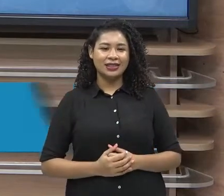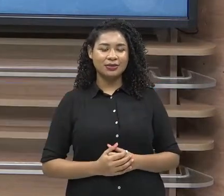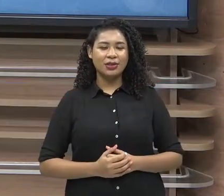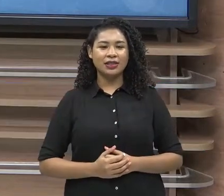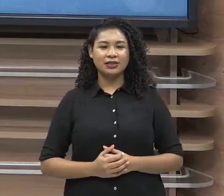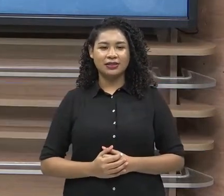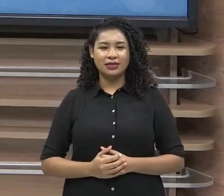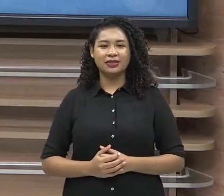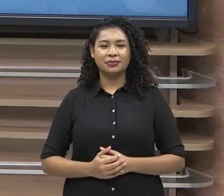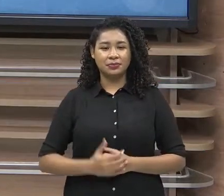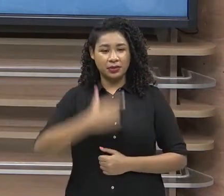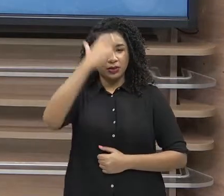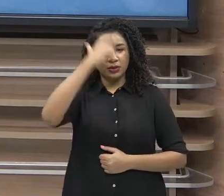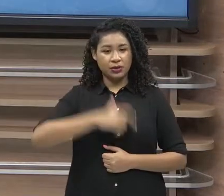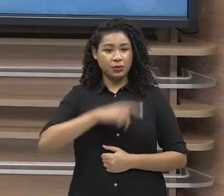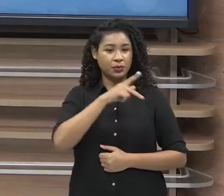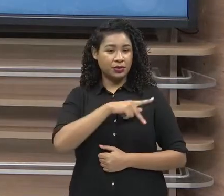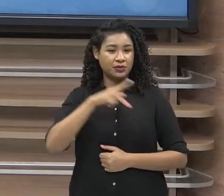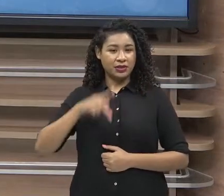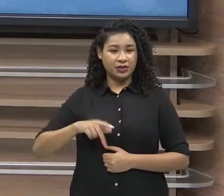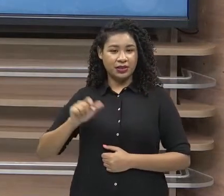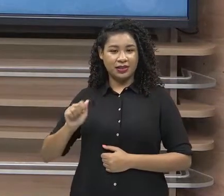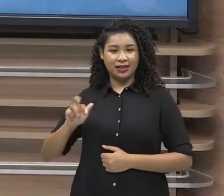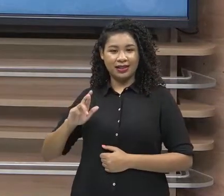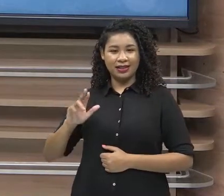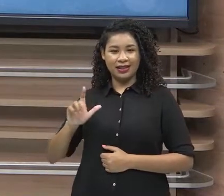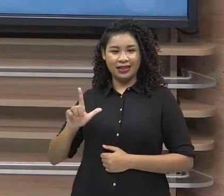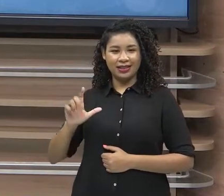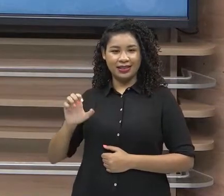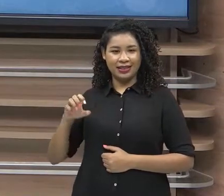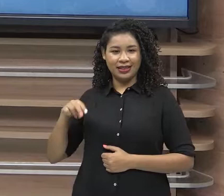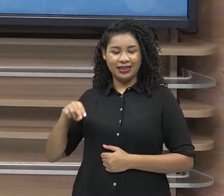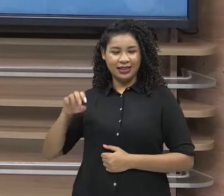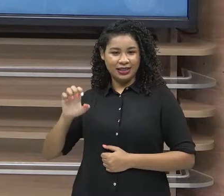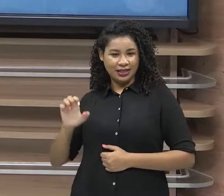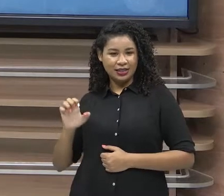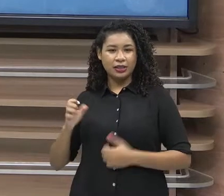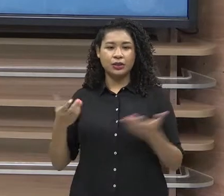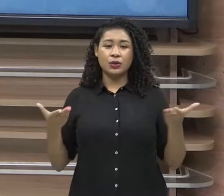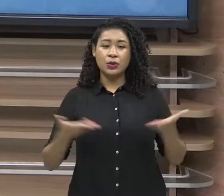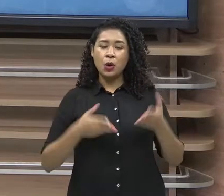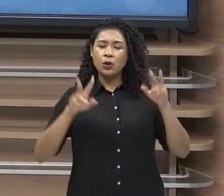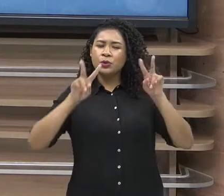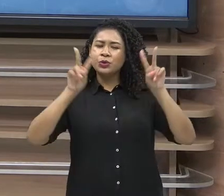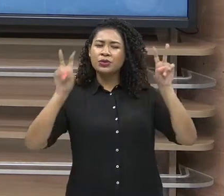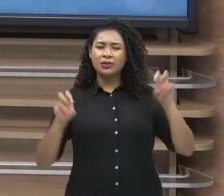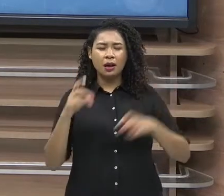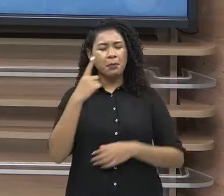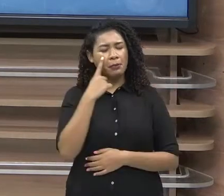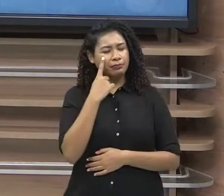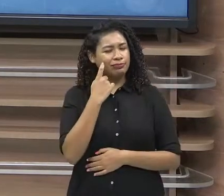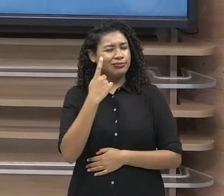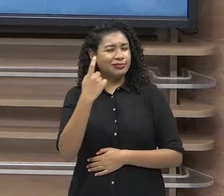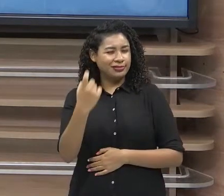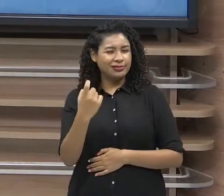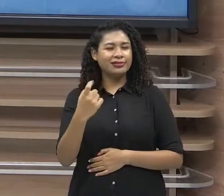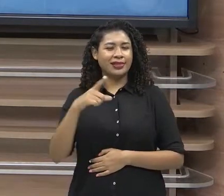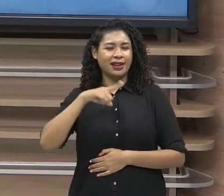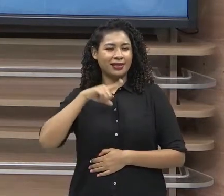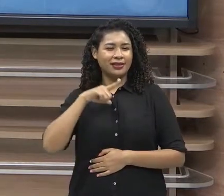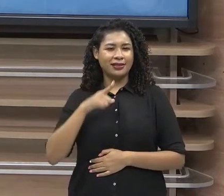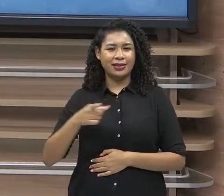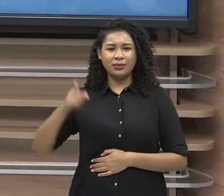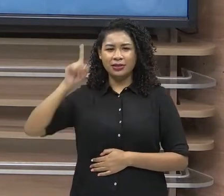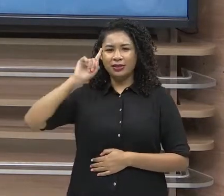sou a professora Arlene Azulay e hoje vou abordar um assunto muito interessante que faz parte do nosso cotidiano. E